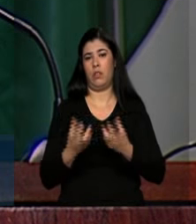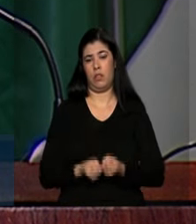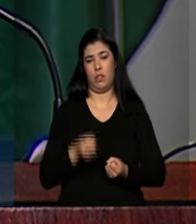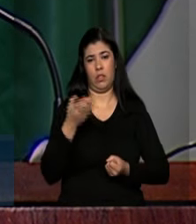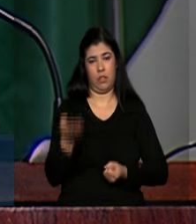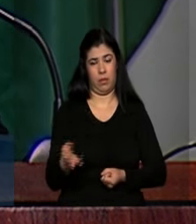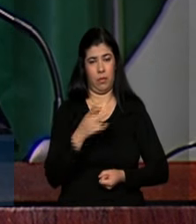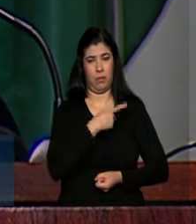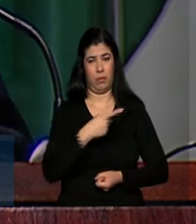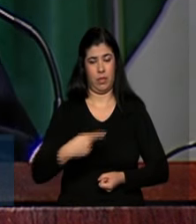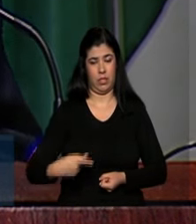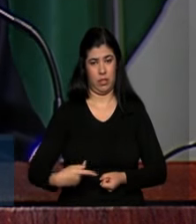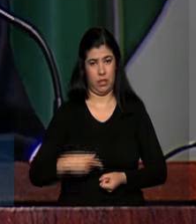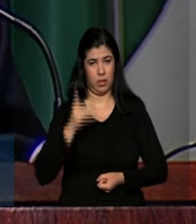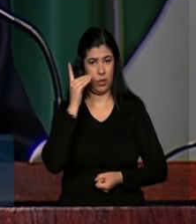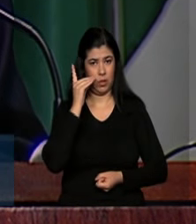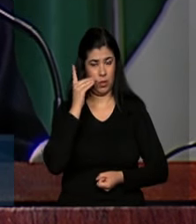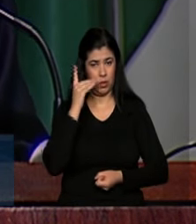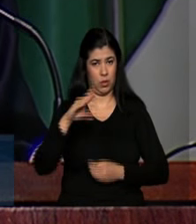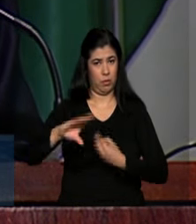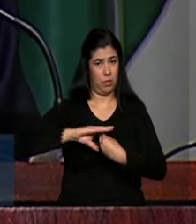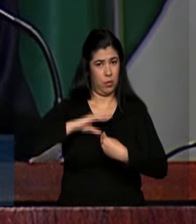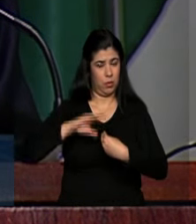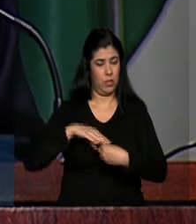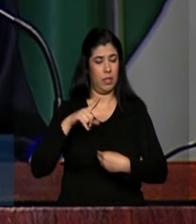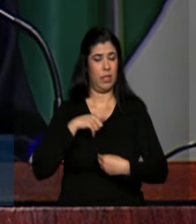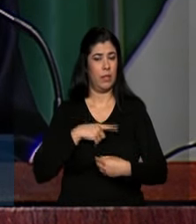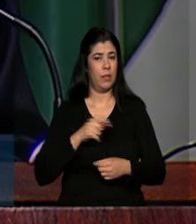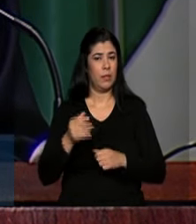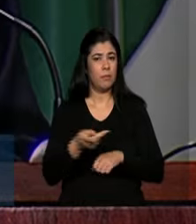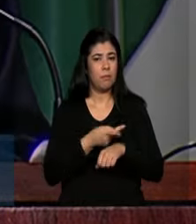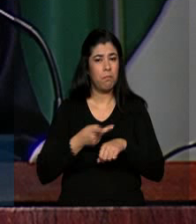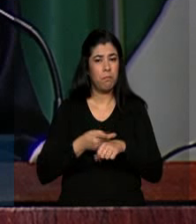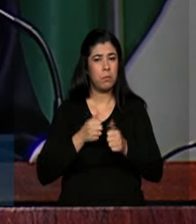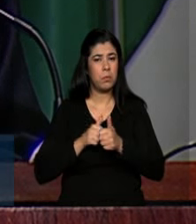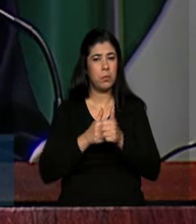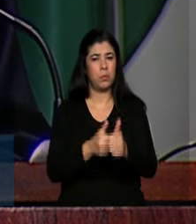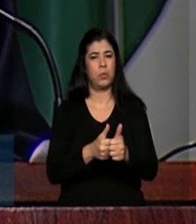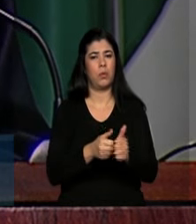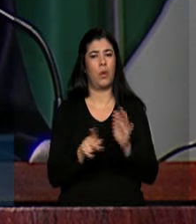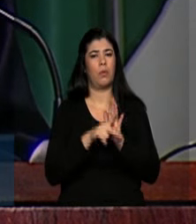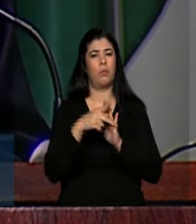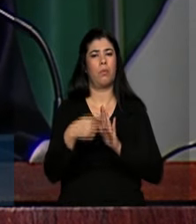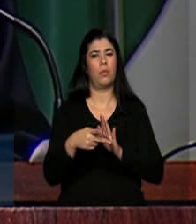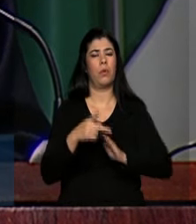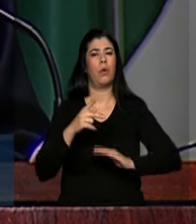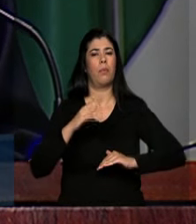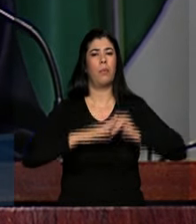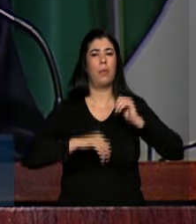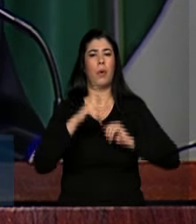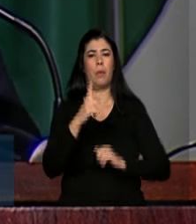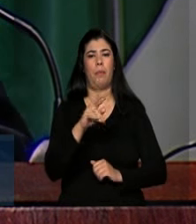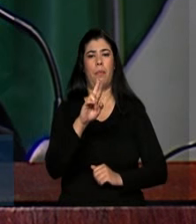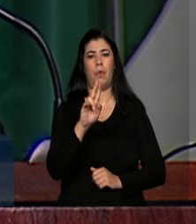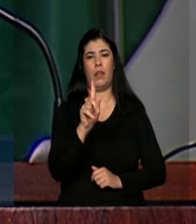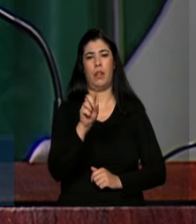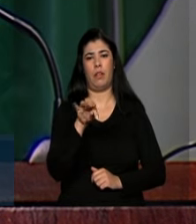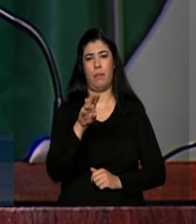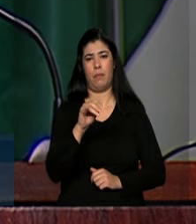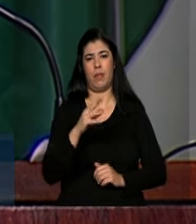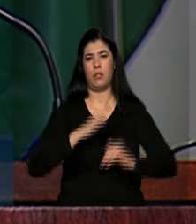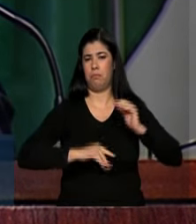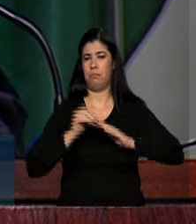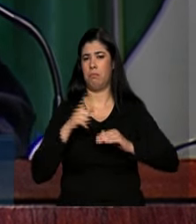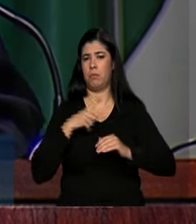senhora Presidenta Dilma Rousseff, tenho procurado imprimir um viés eminentemente pragmático à ação do Itamaraty, com